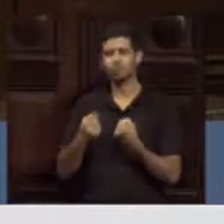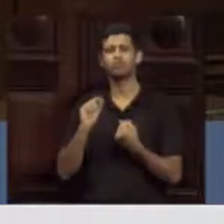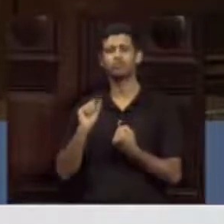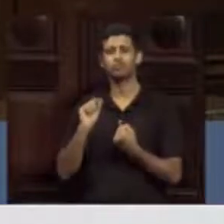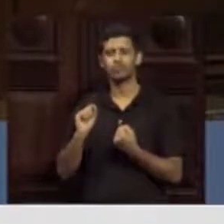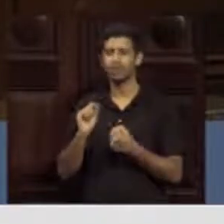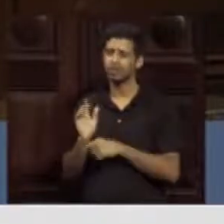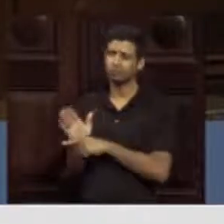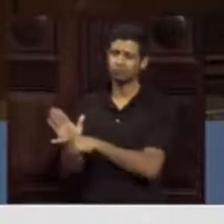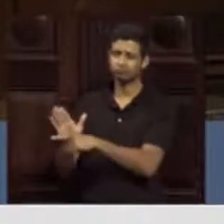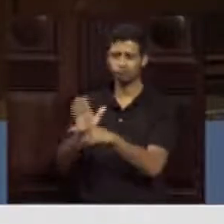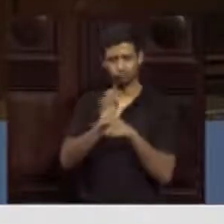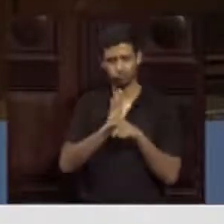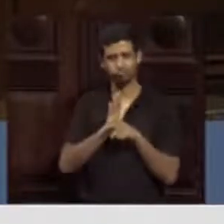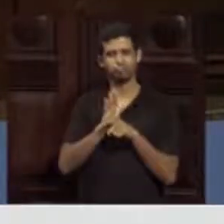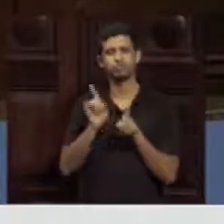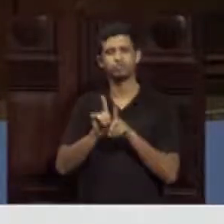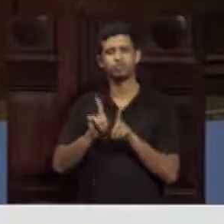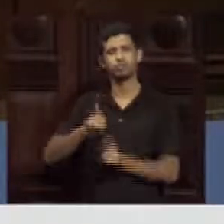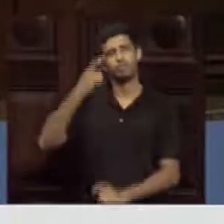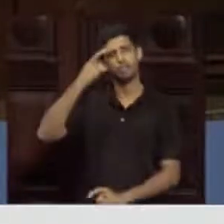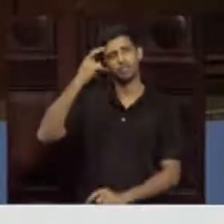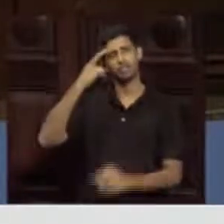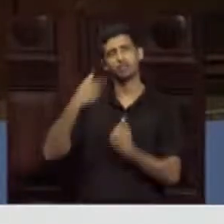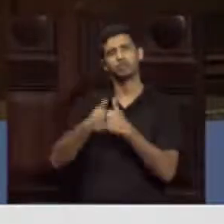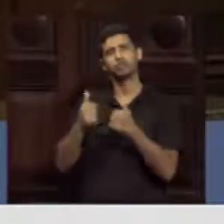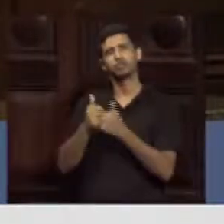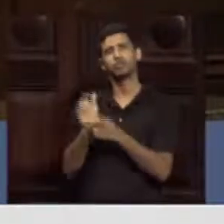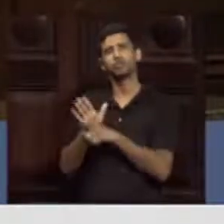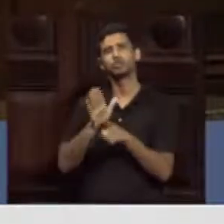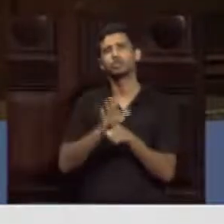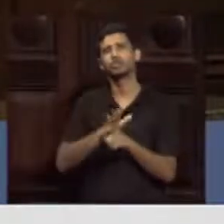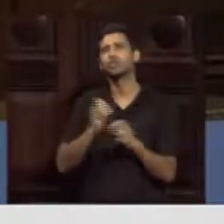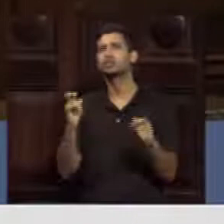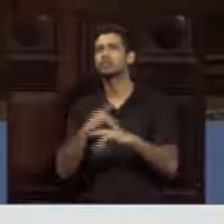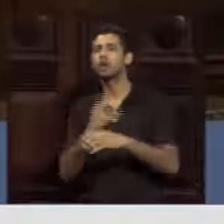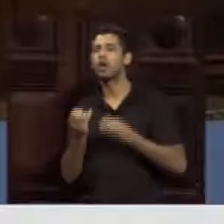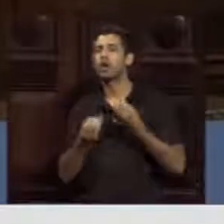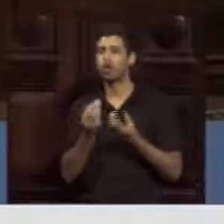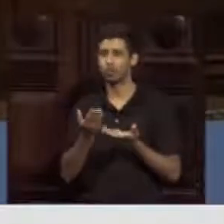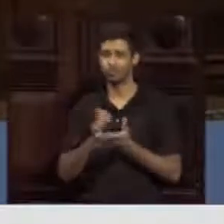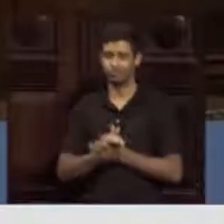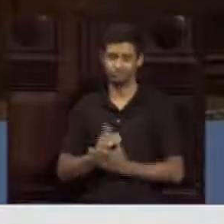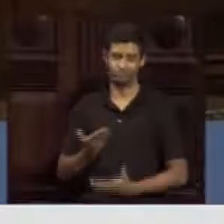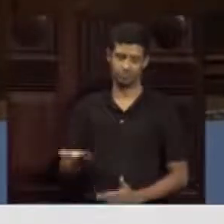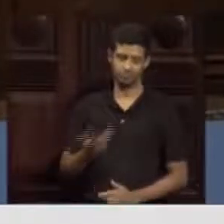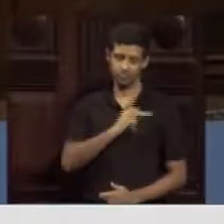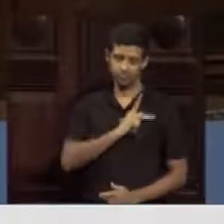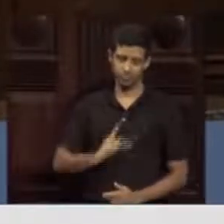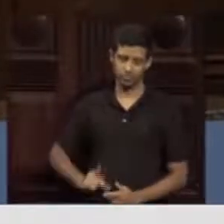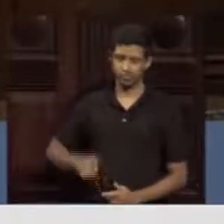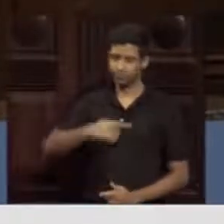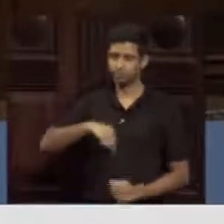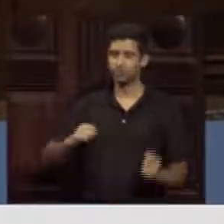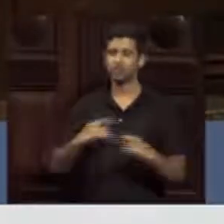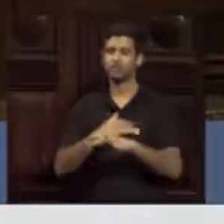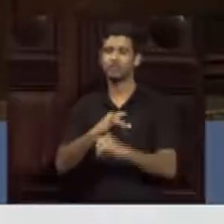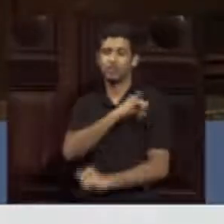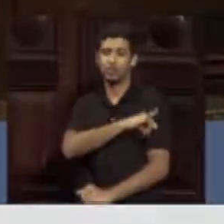e também a pensar o transporte em nossa cidade. Senhor presidente, a cidade do Rio de Janeiro